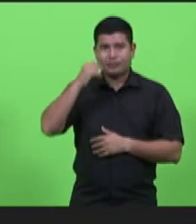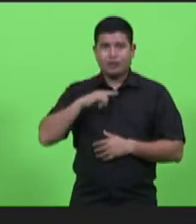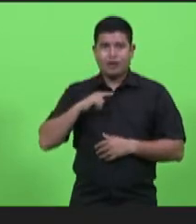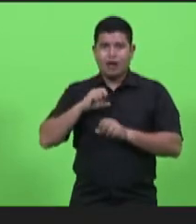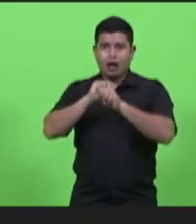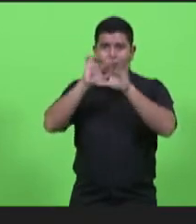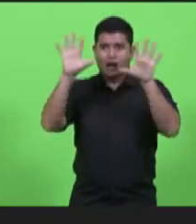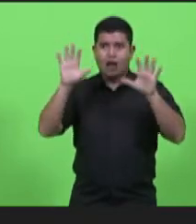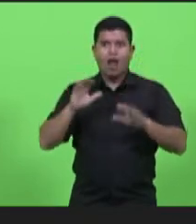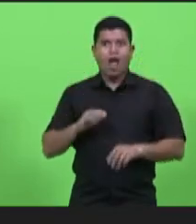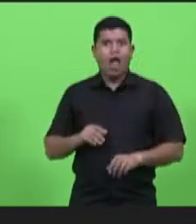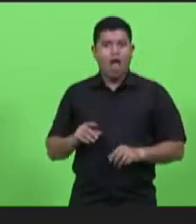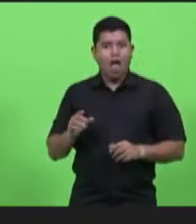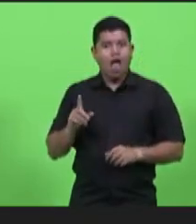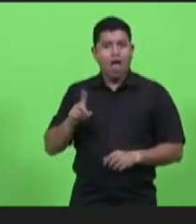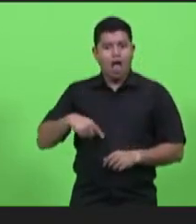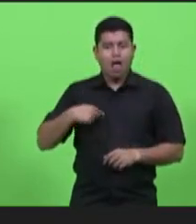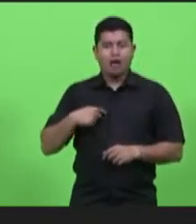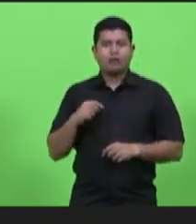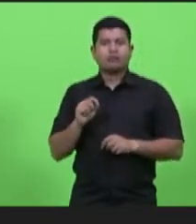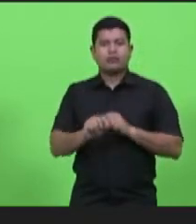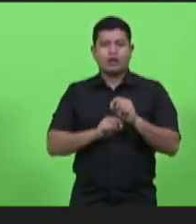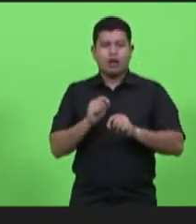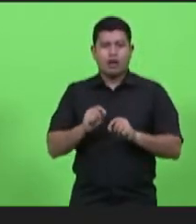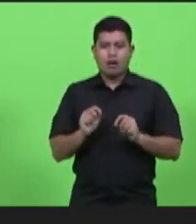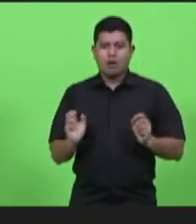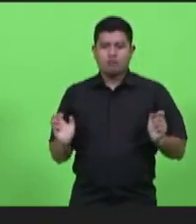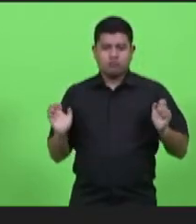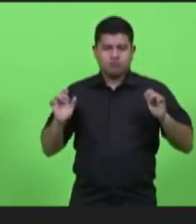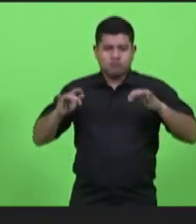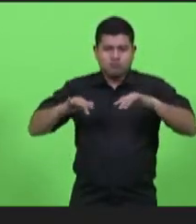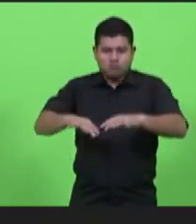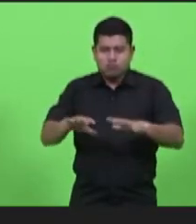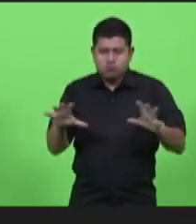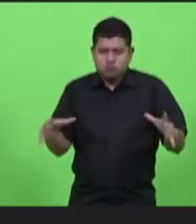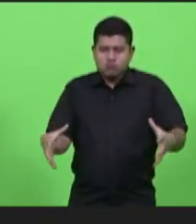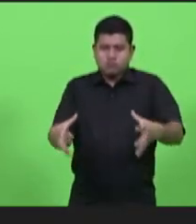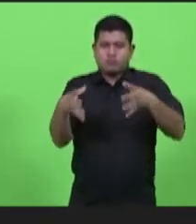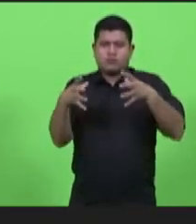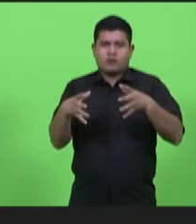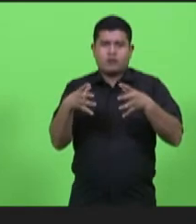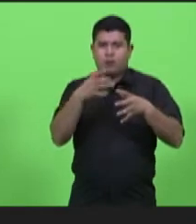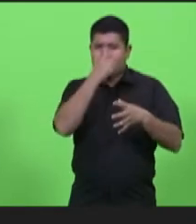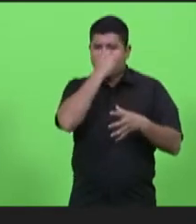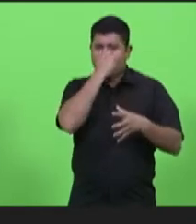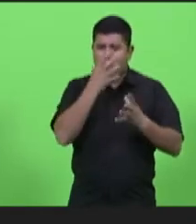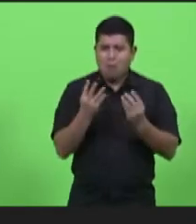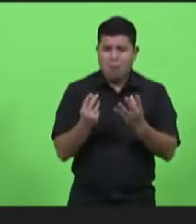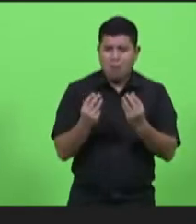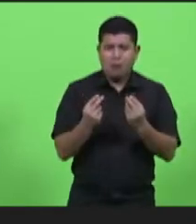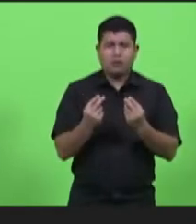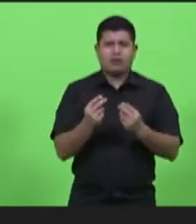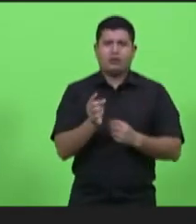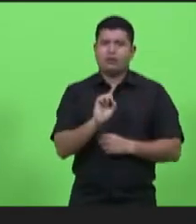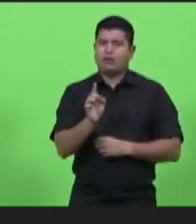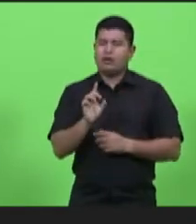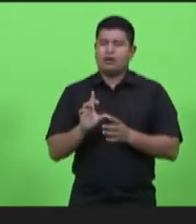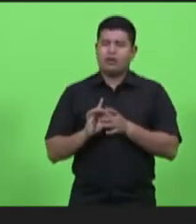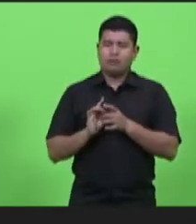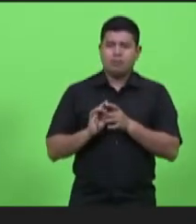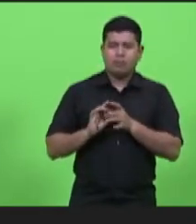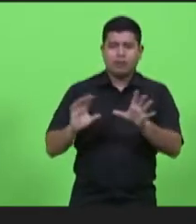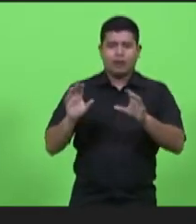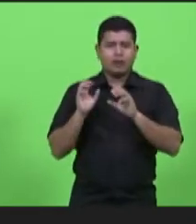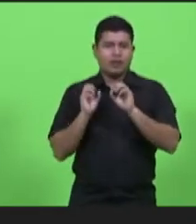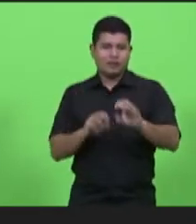intuito aglomerações, que não é o intuito o amontoamento de pessoas, não. A liberdade de culto deve